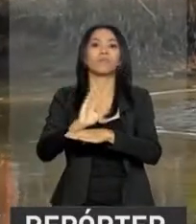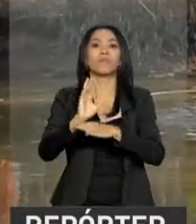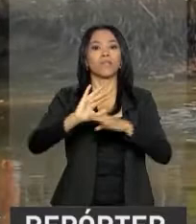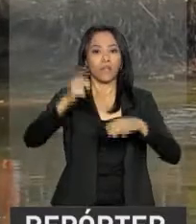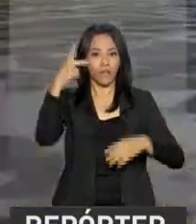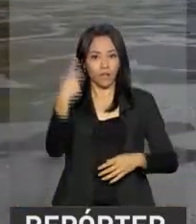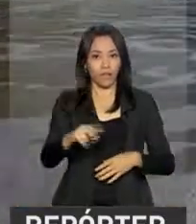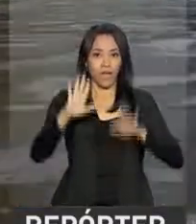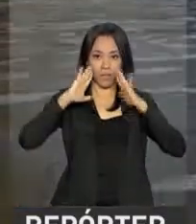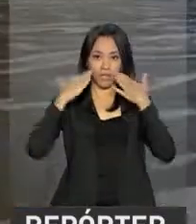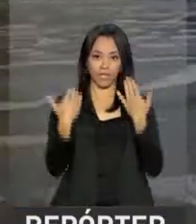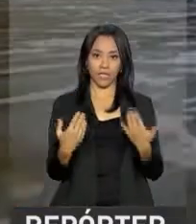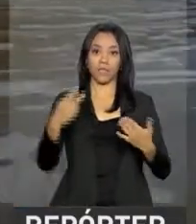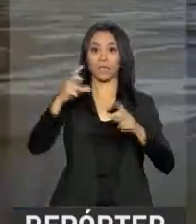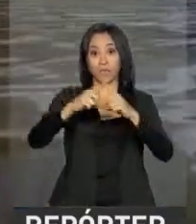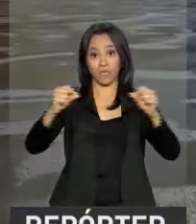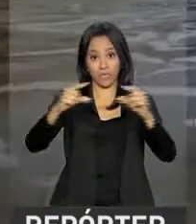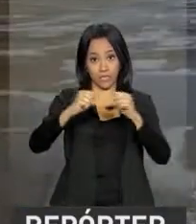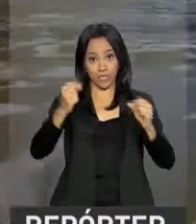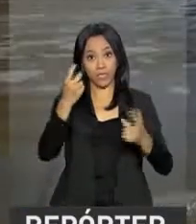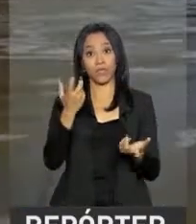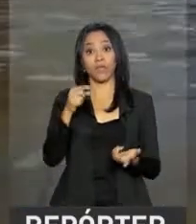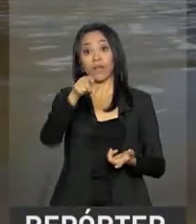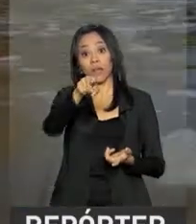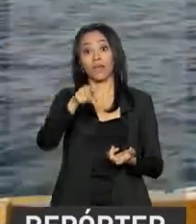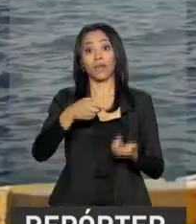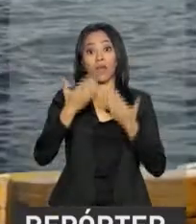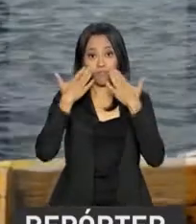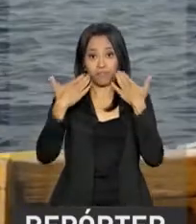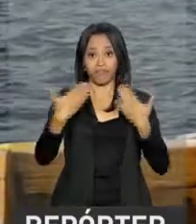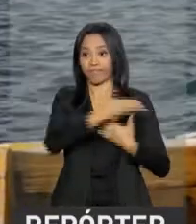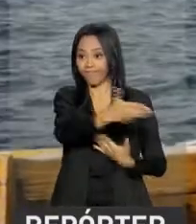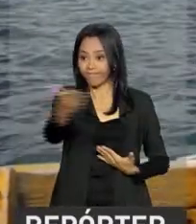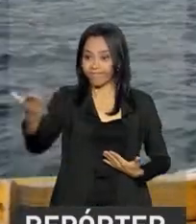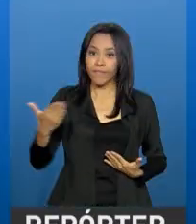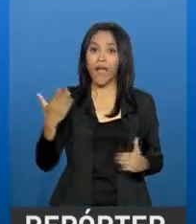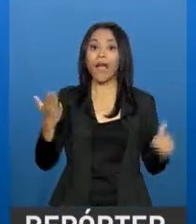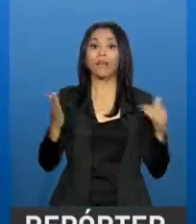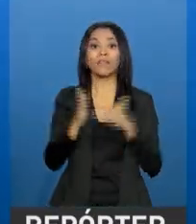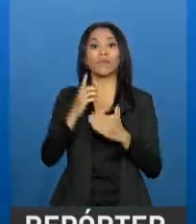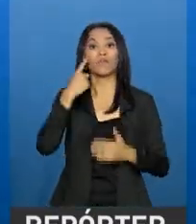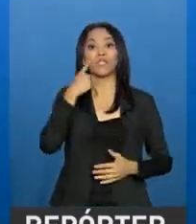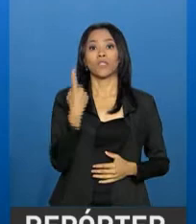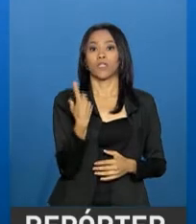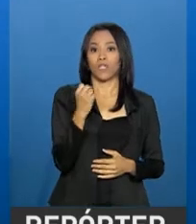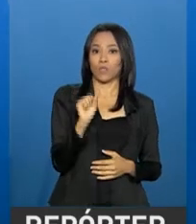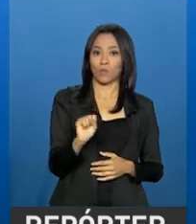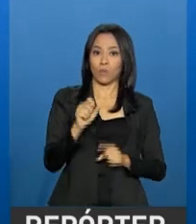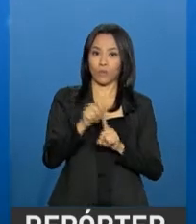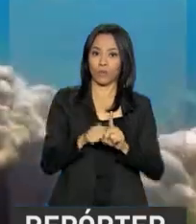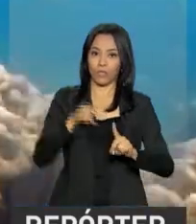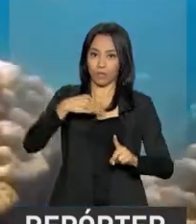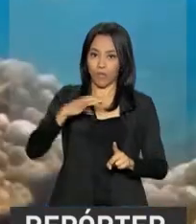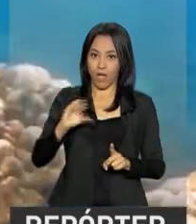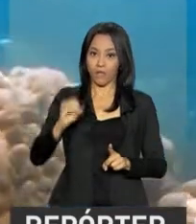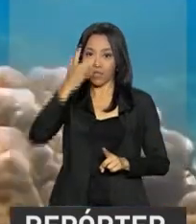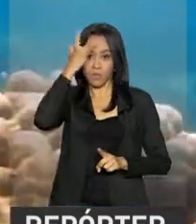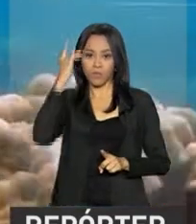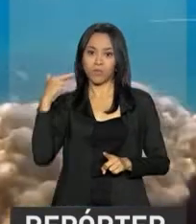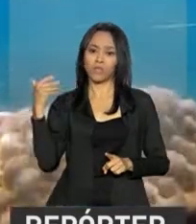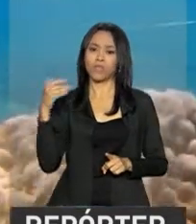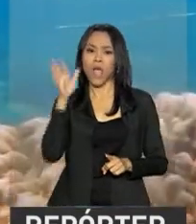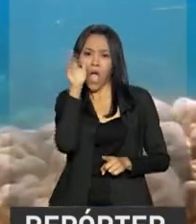cultural banco do brasil em brasília apresenta ao público até 18 de março os espectadores poderão entrar em contato